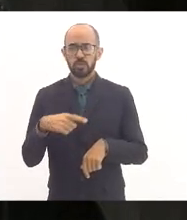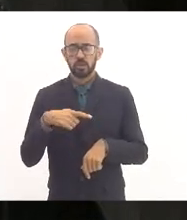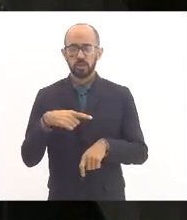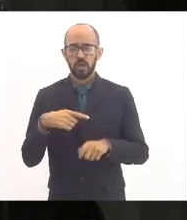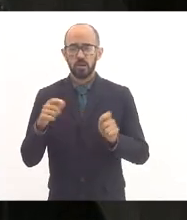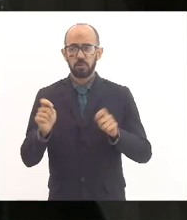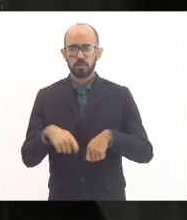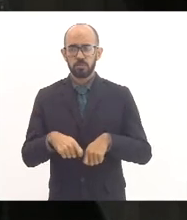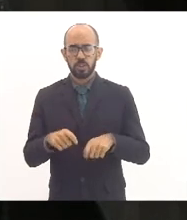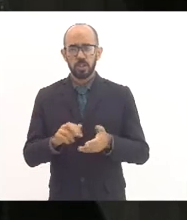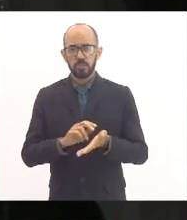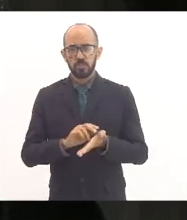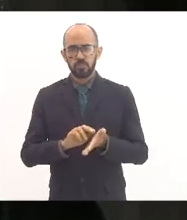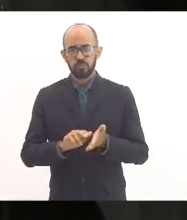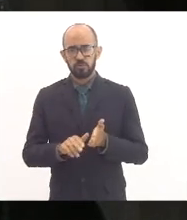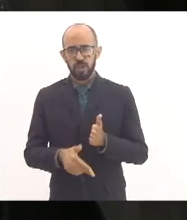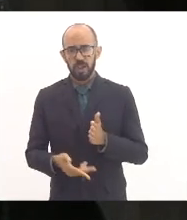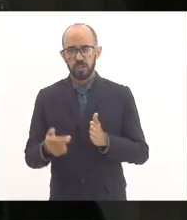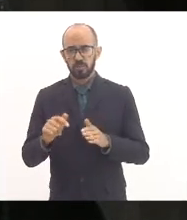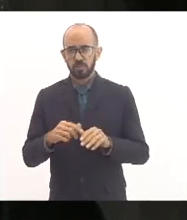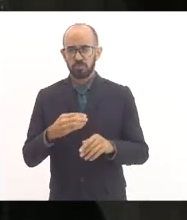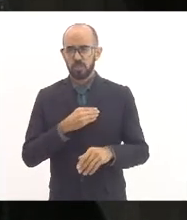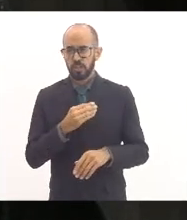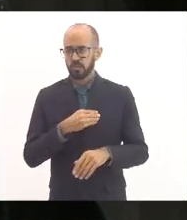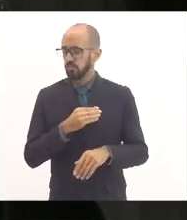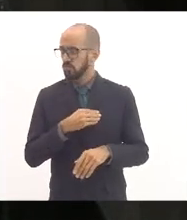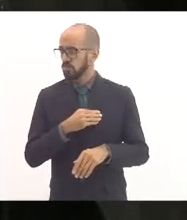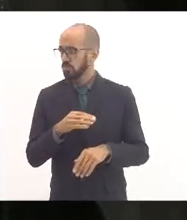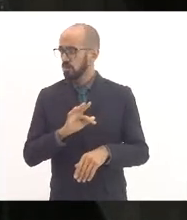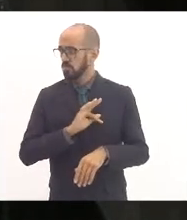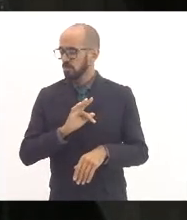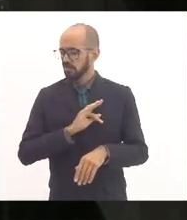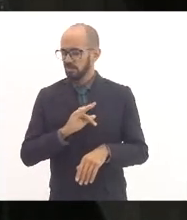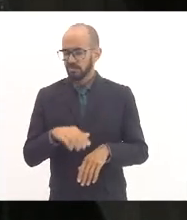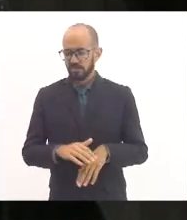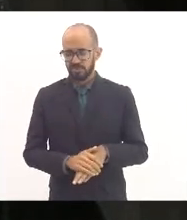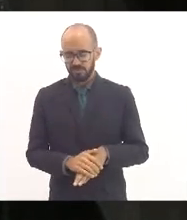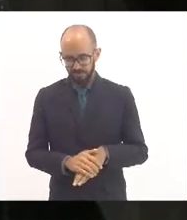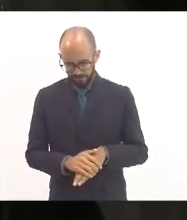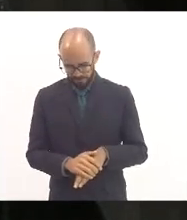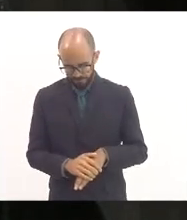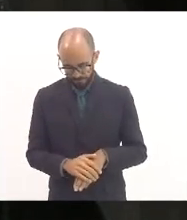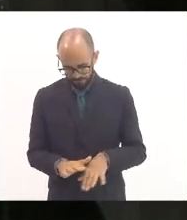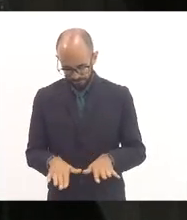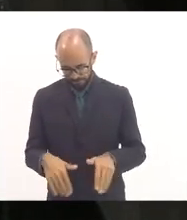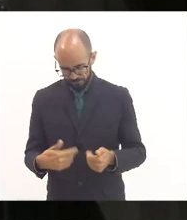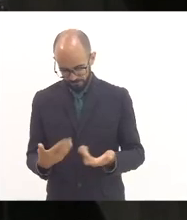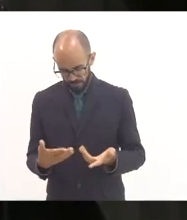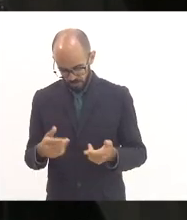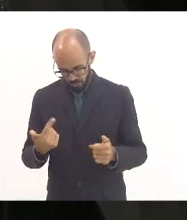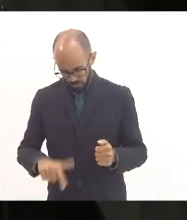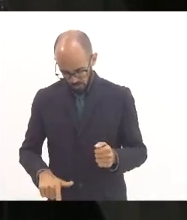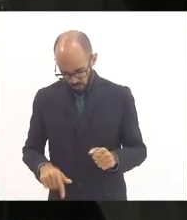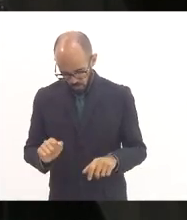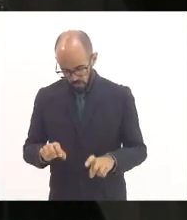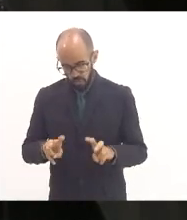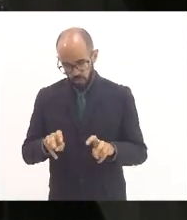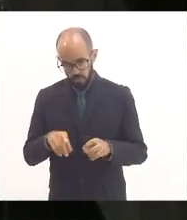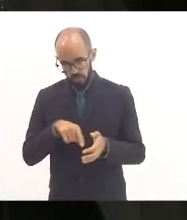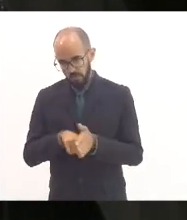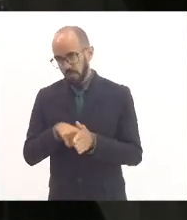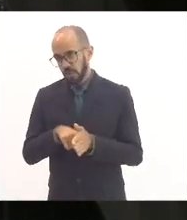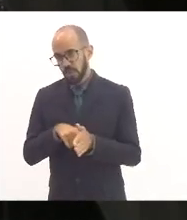vários benefícios ao policial para a regulamentação Futura e é com ela só novamente a perícia